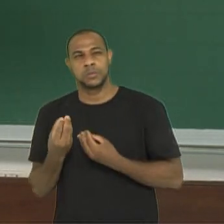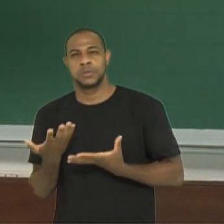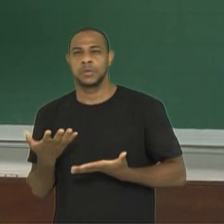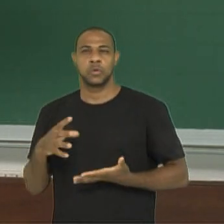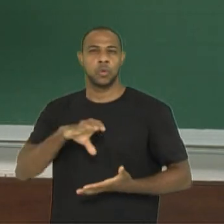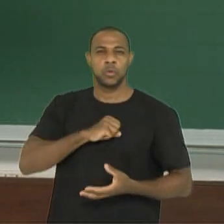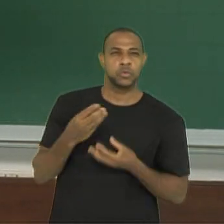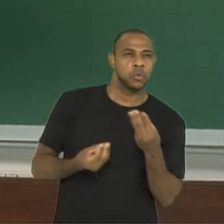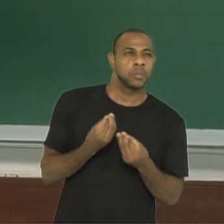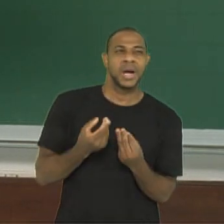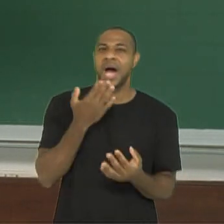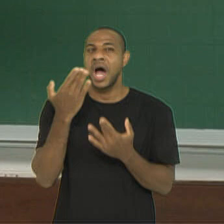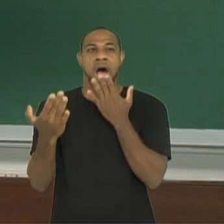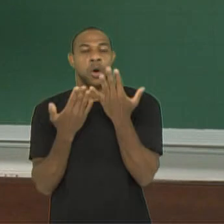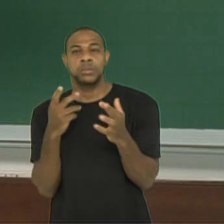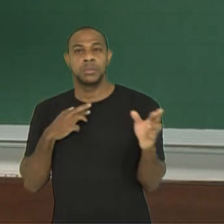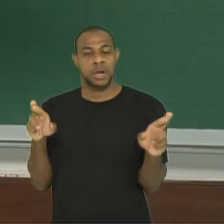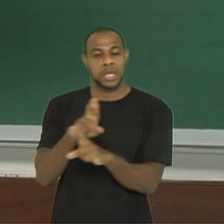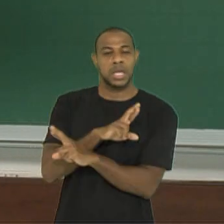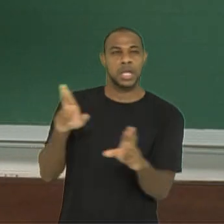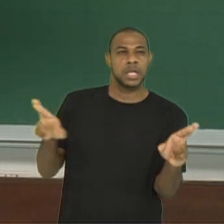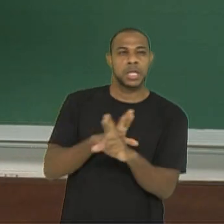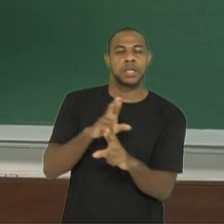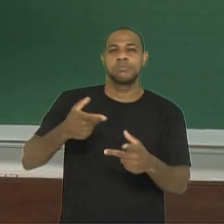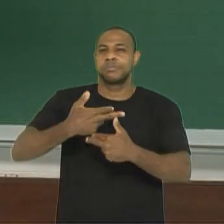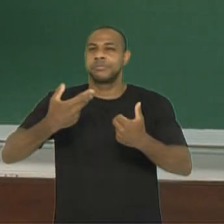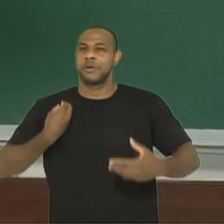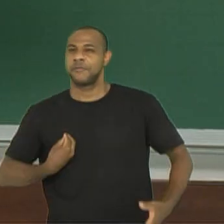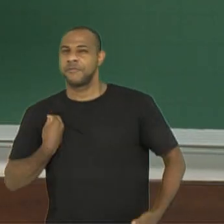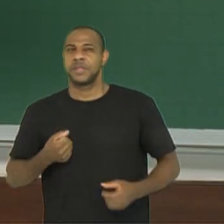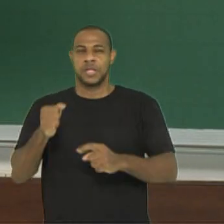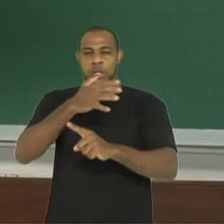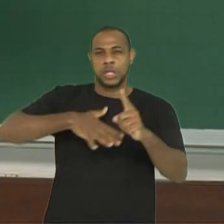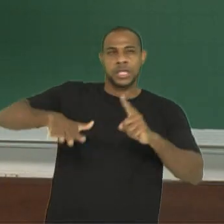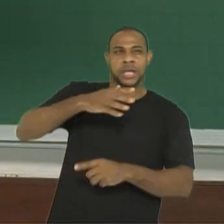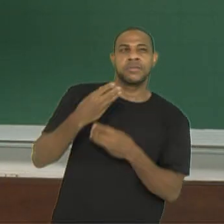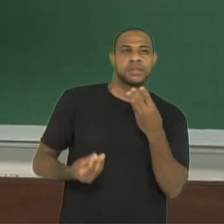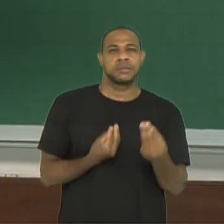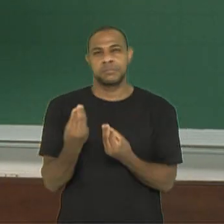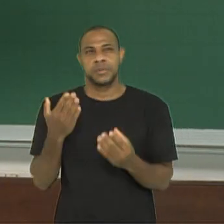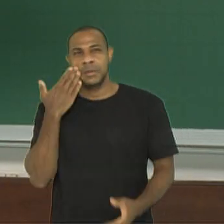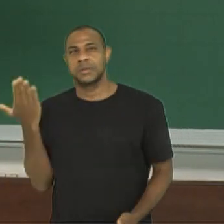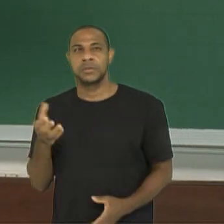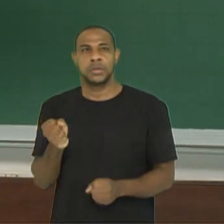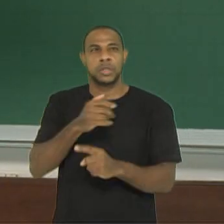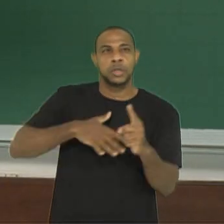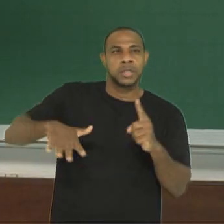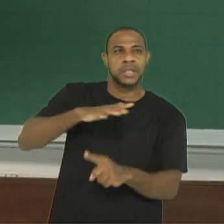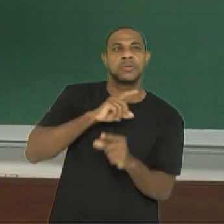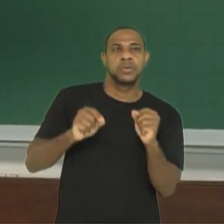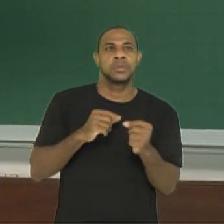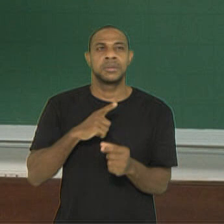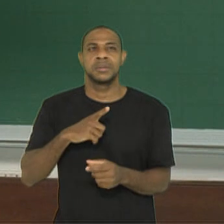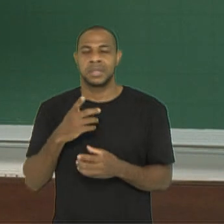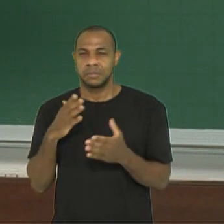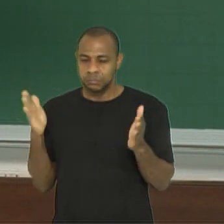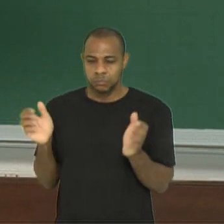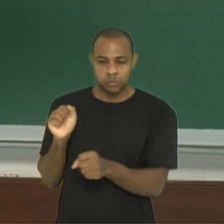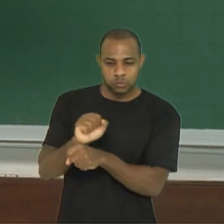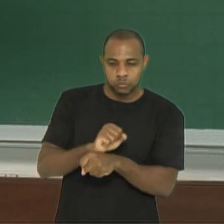cor tem uma relação com muitas questões da nossa própria vida e sociedade, tá legal? Então, em toda a sociedade, a cor, ela é muito